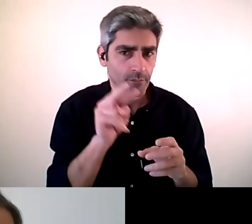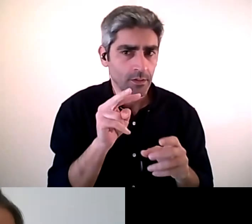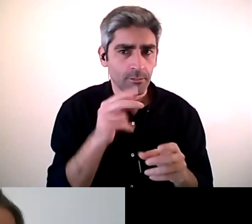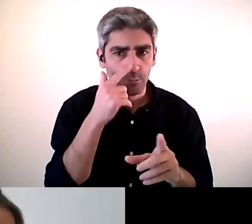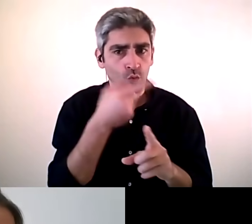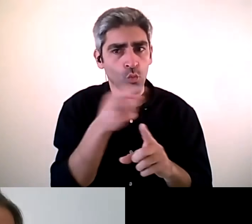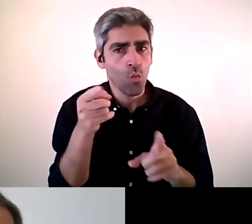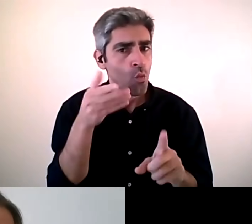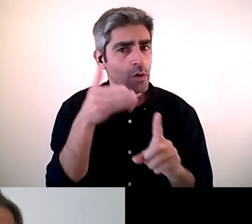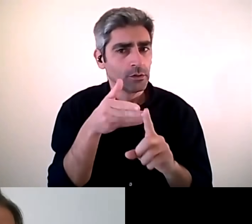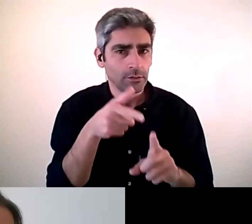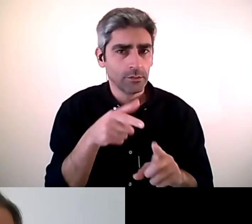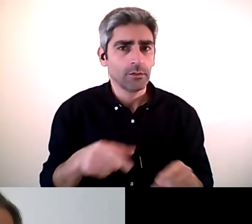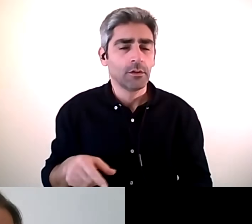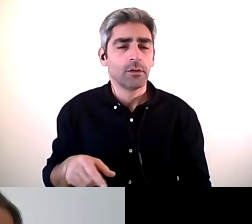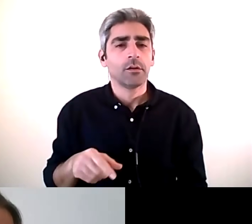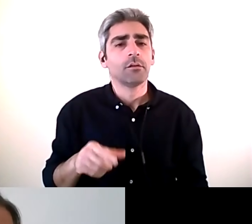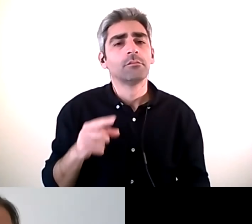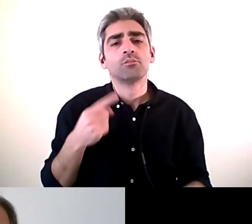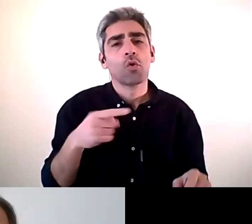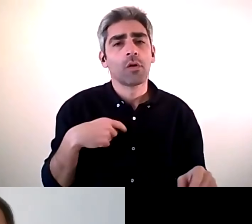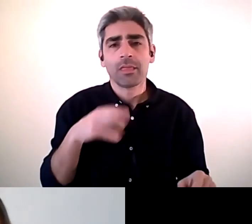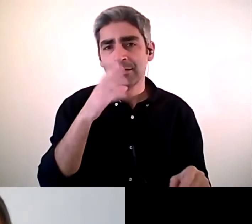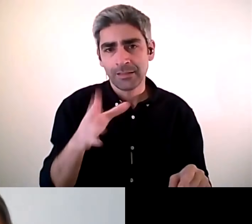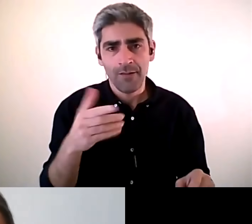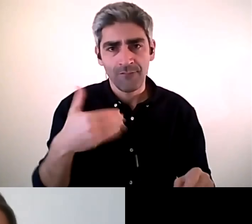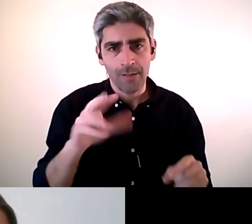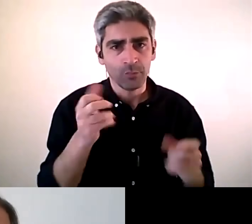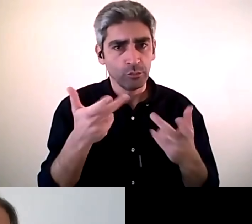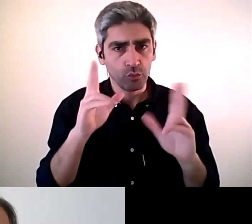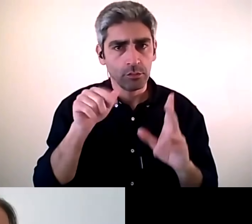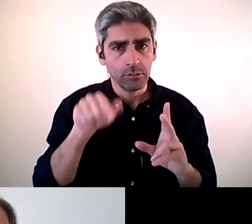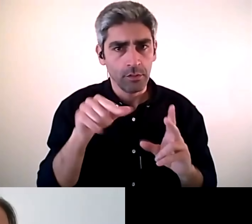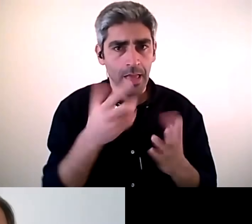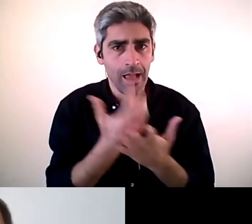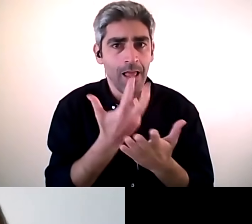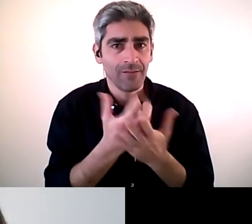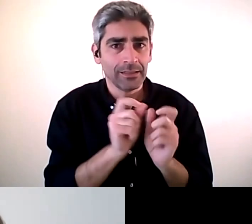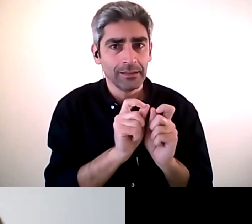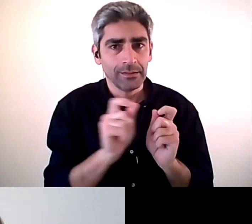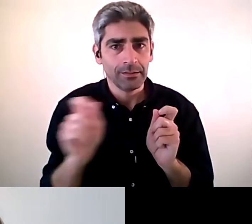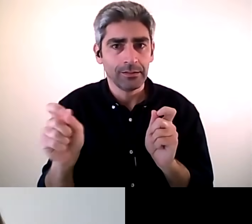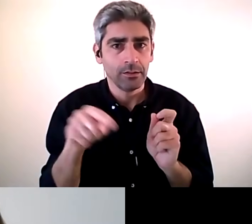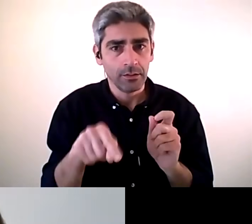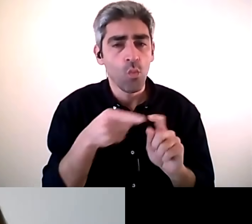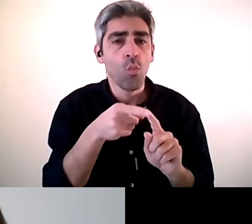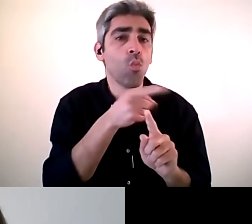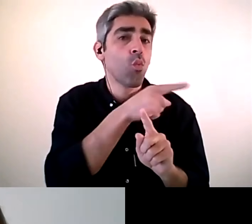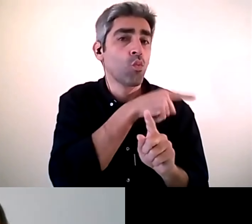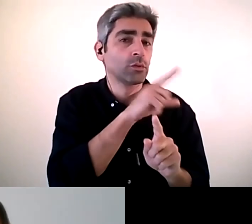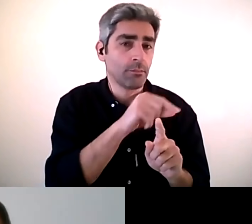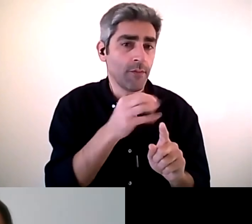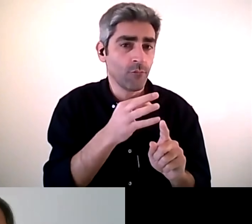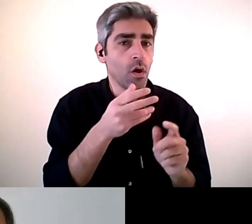público-alvo. Só me resta dizer que vamos disponibilizar a gravação dos outros webinars que temos